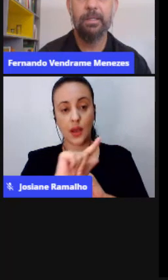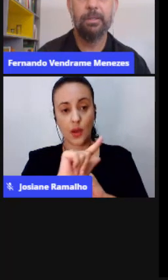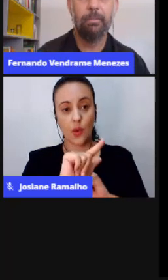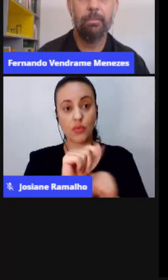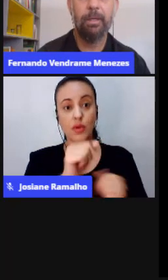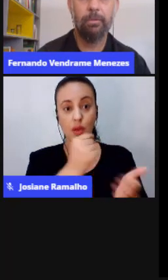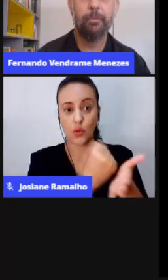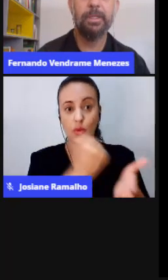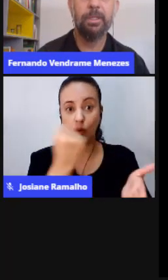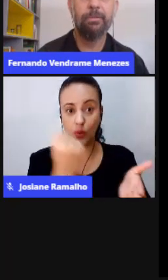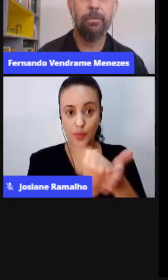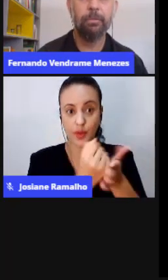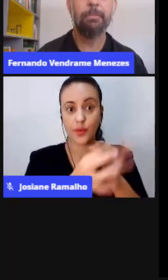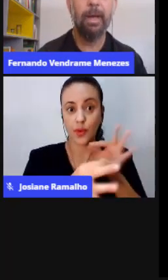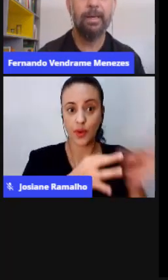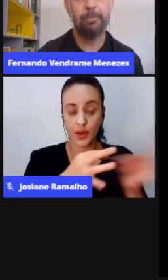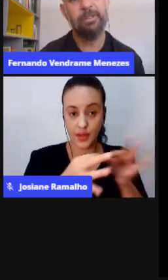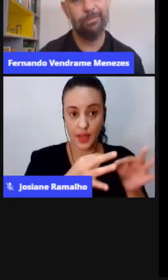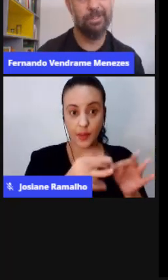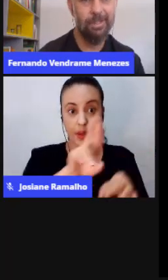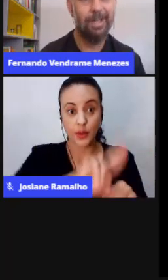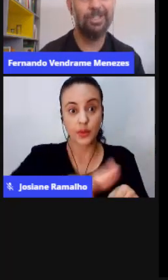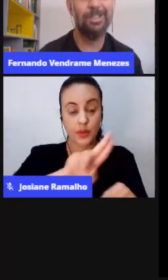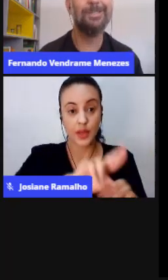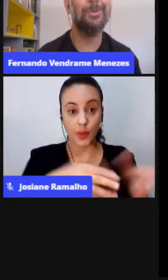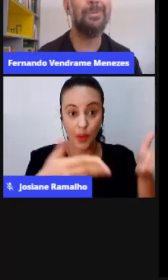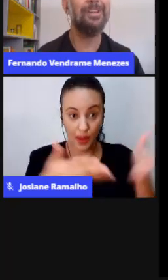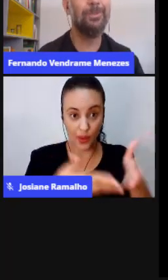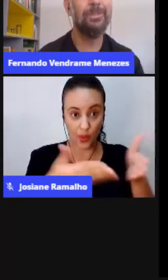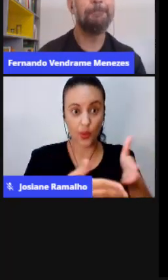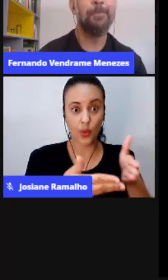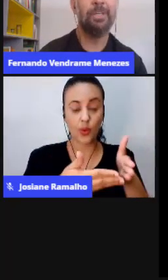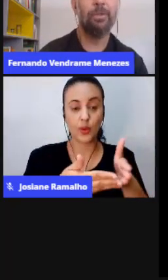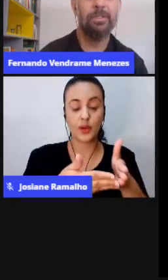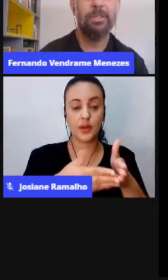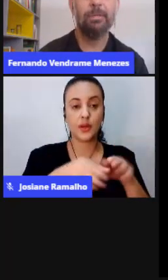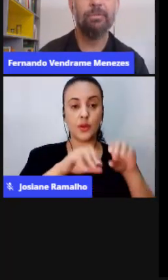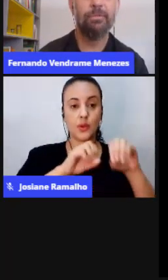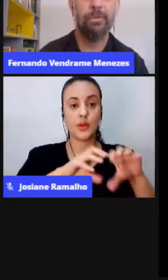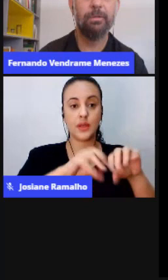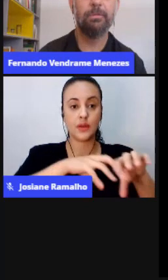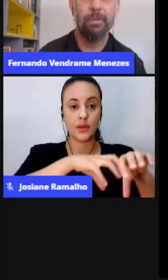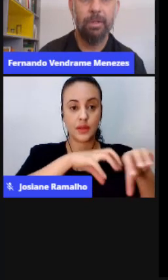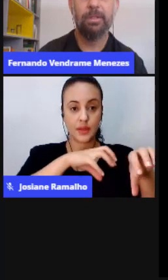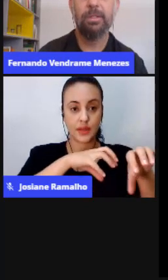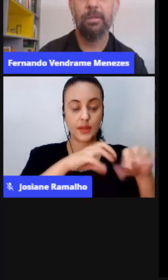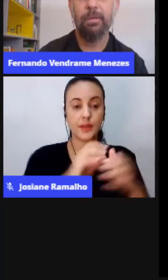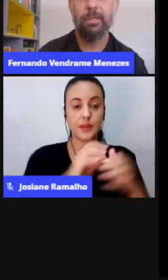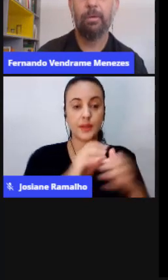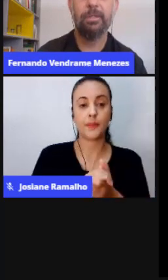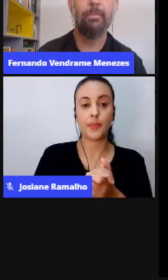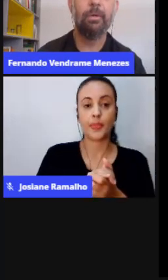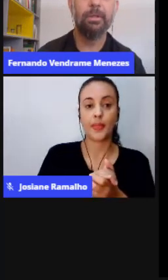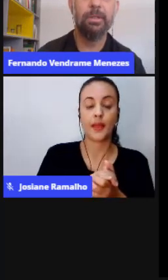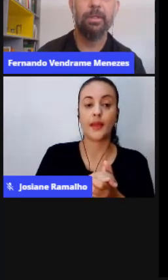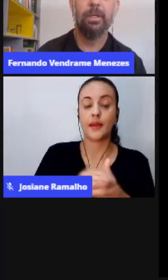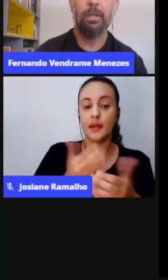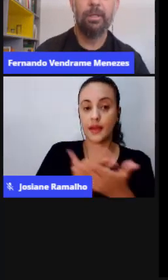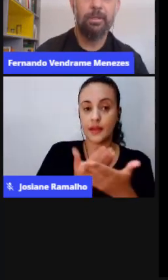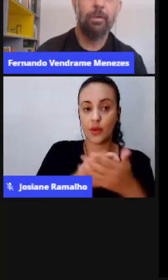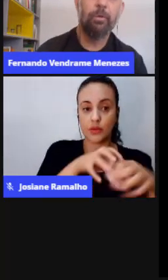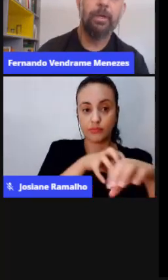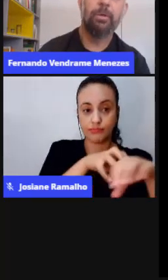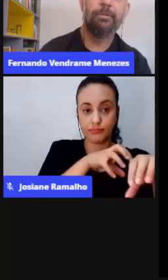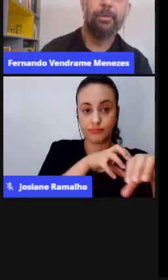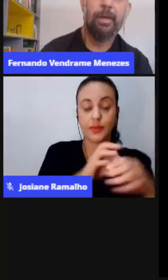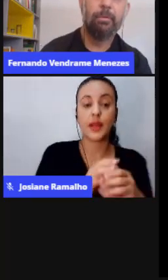para esse momento específico e para a especificidade desse momento que nós estamos vivendo, que são as aulas remotas. E